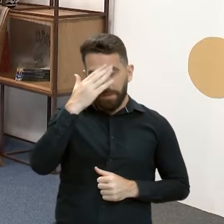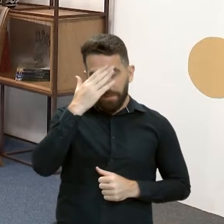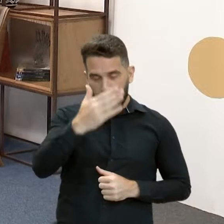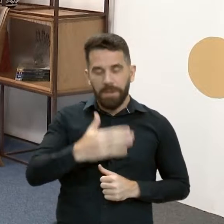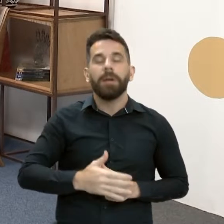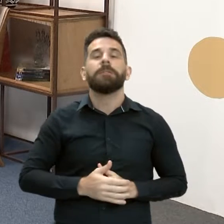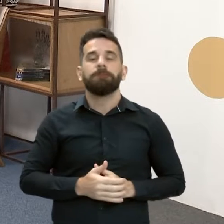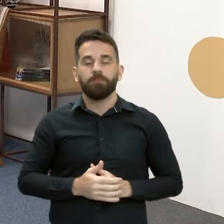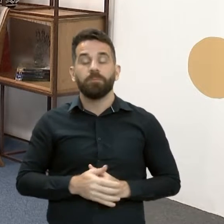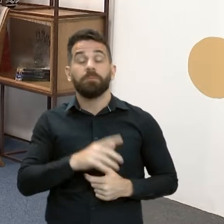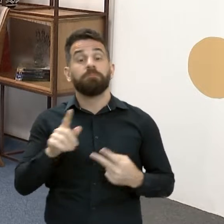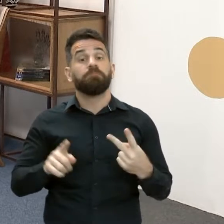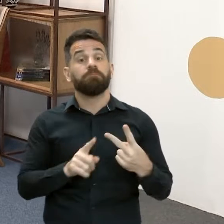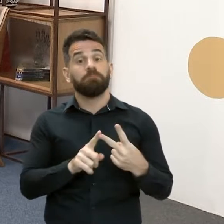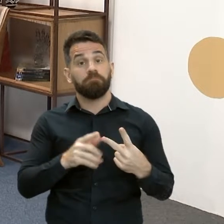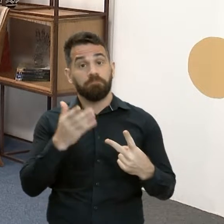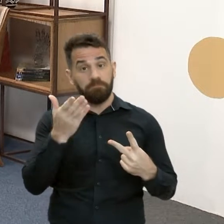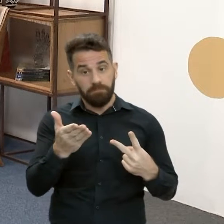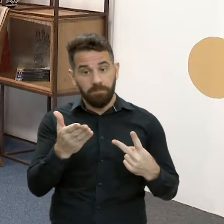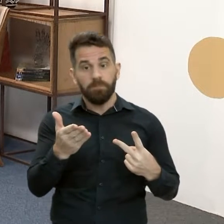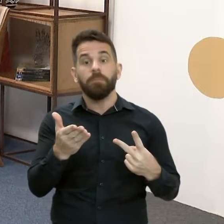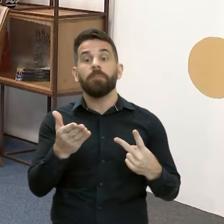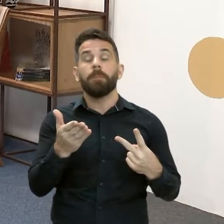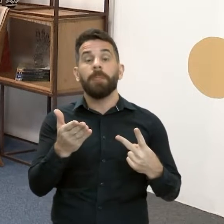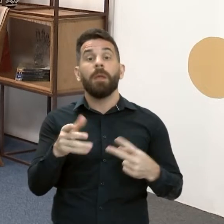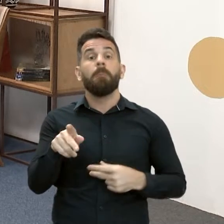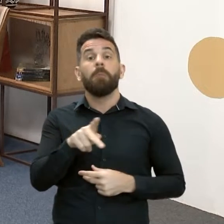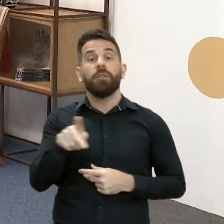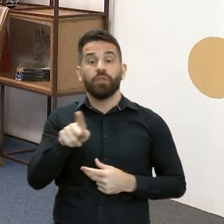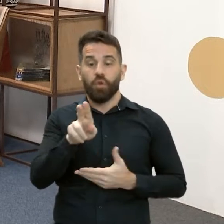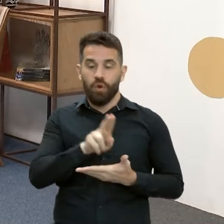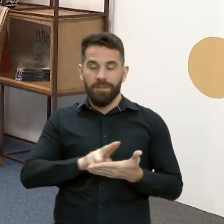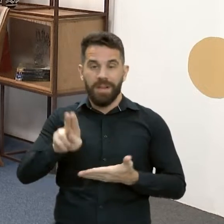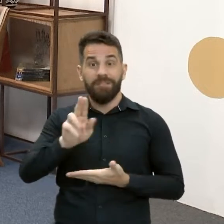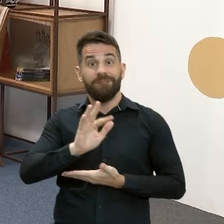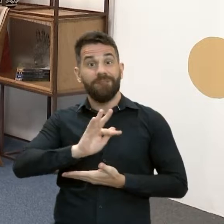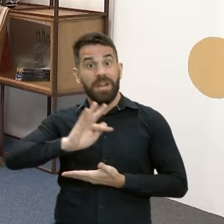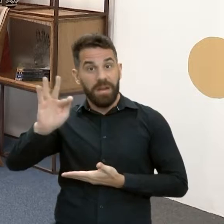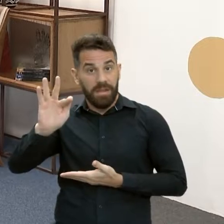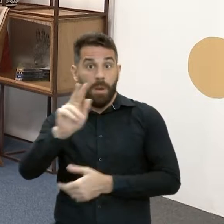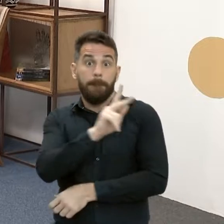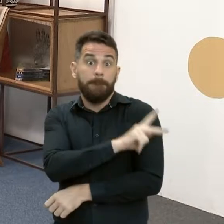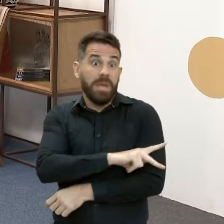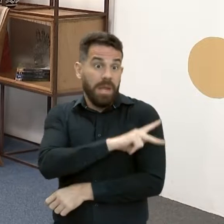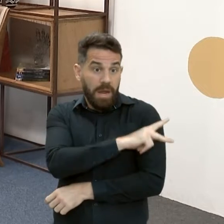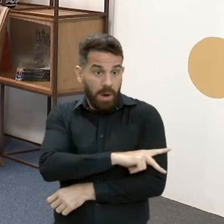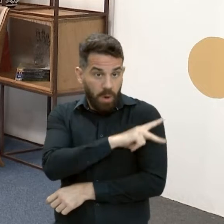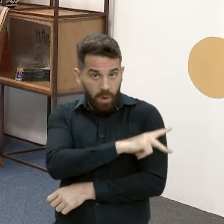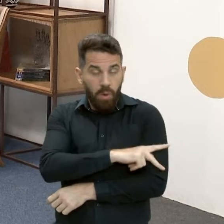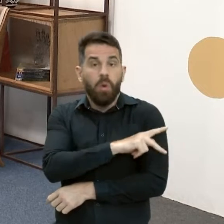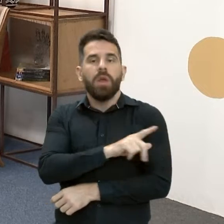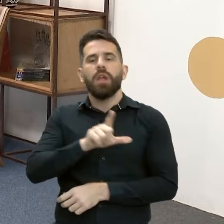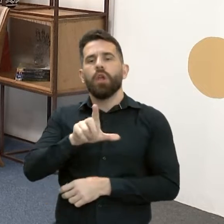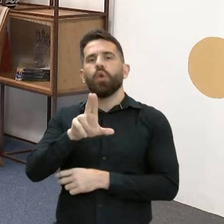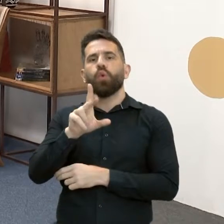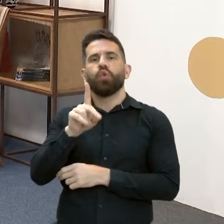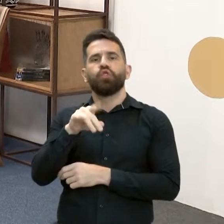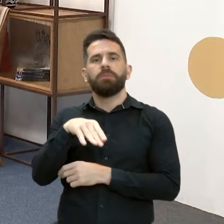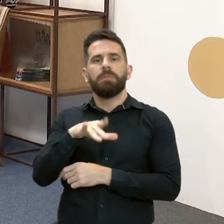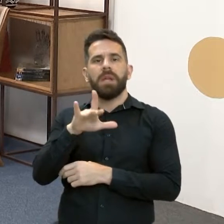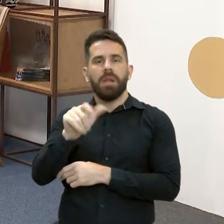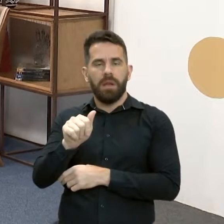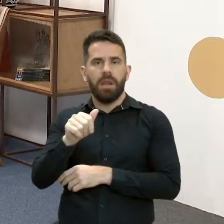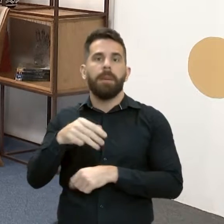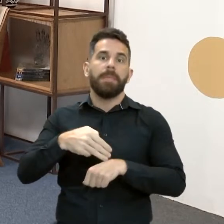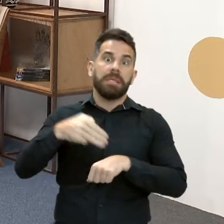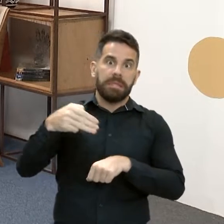remota, a professora da Universidade Federal do Piauí, Ludmila Andrade, que concluiu o mestrado e o doutorado na UFG. Ela